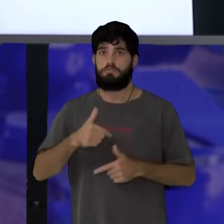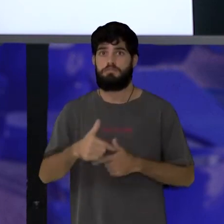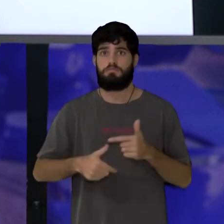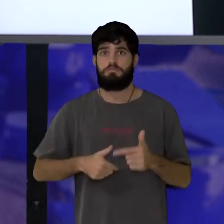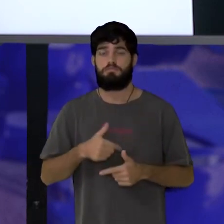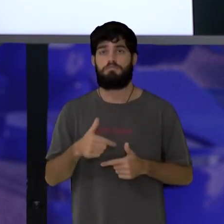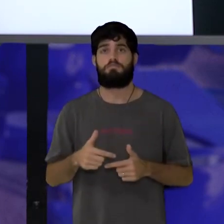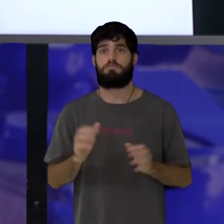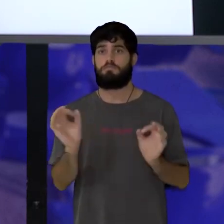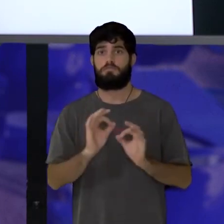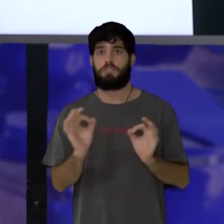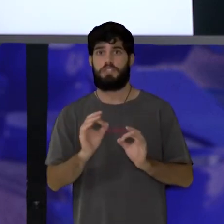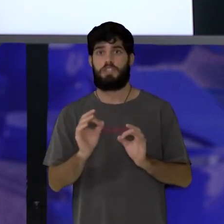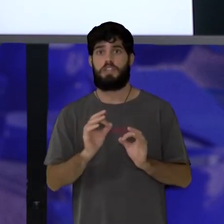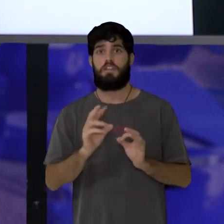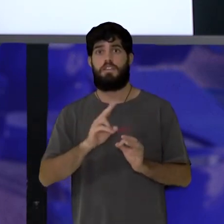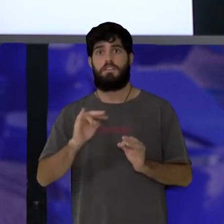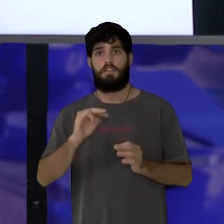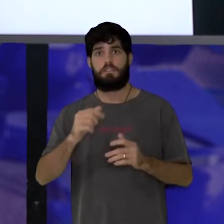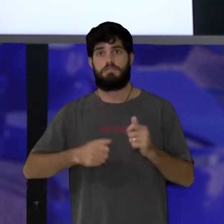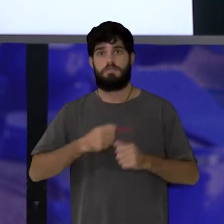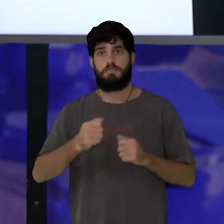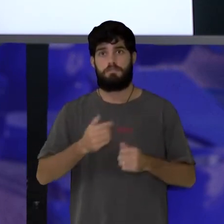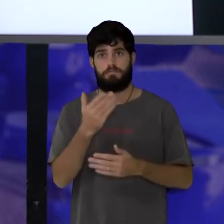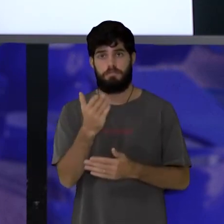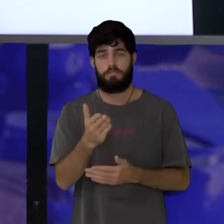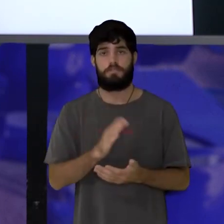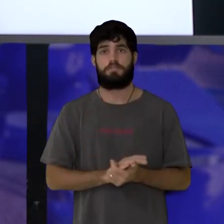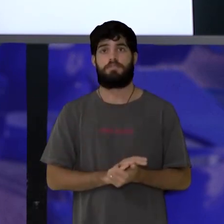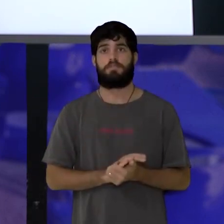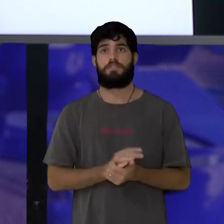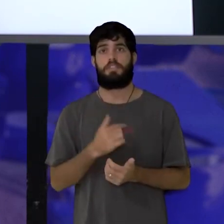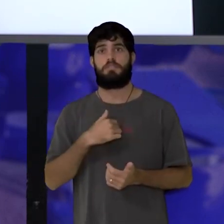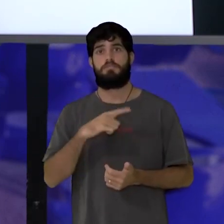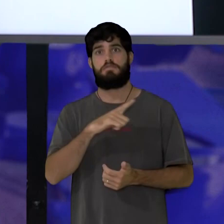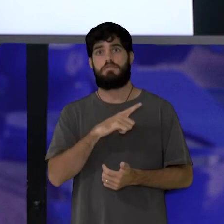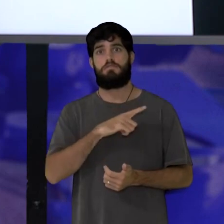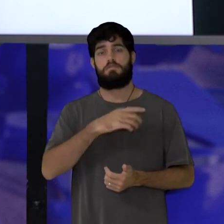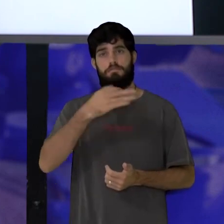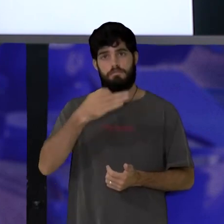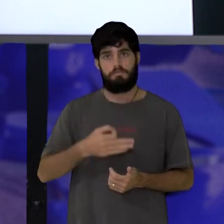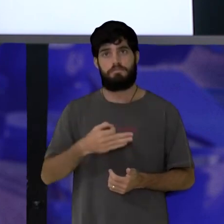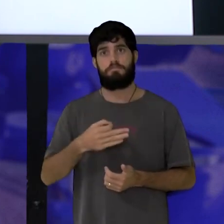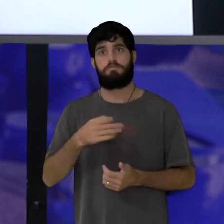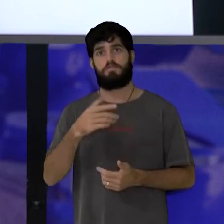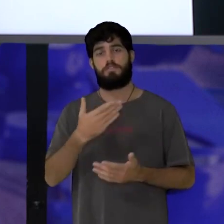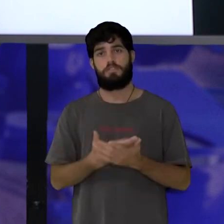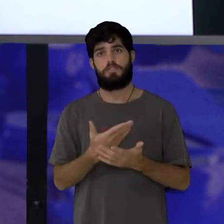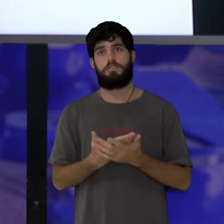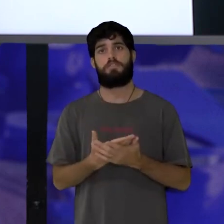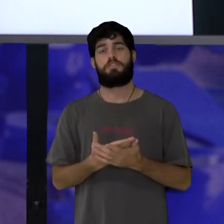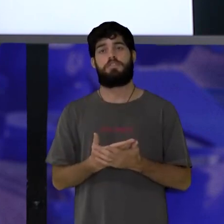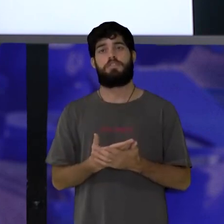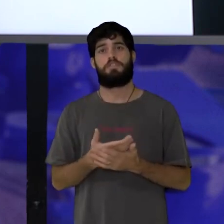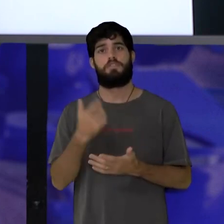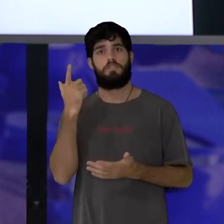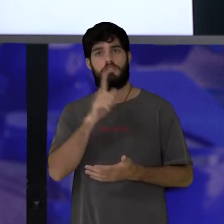sonho, ninguém vai correr por você, e eu tenho certeza que você se esforçando, você estudando, vai